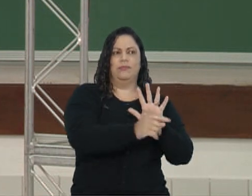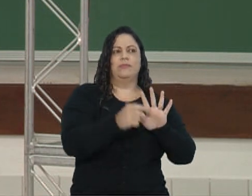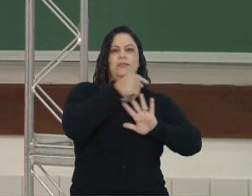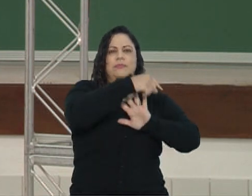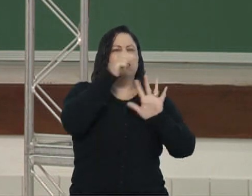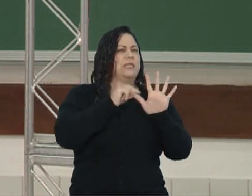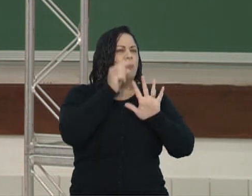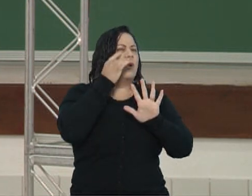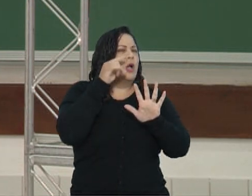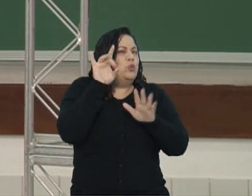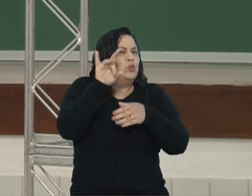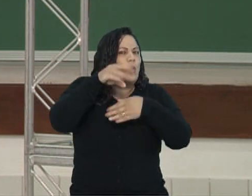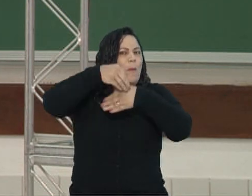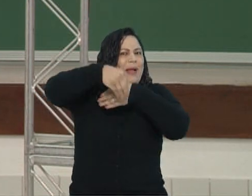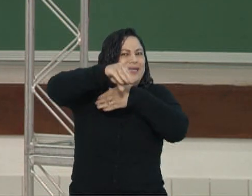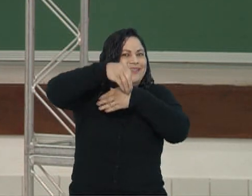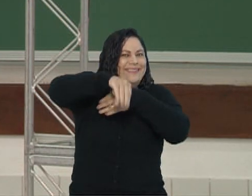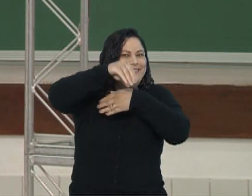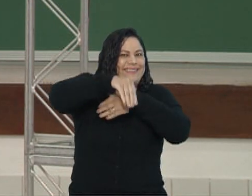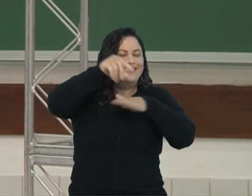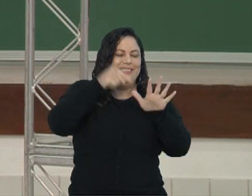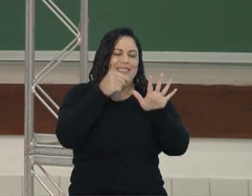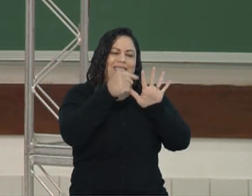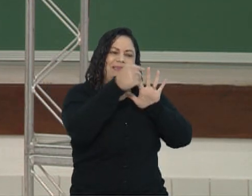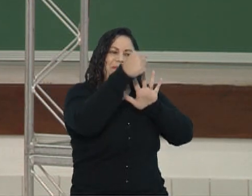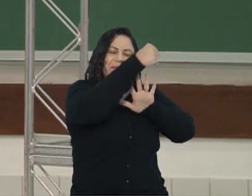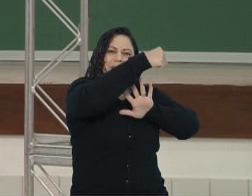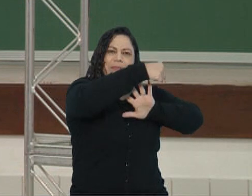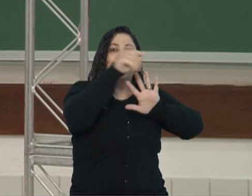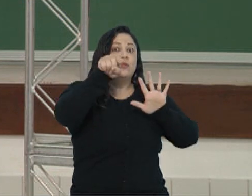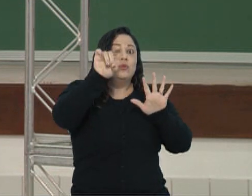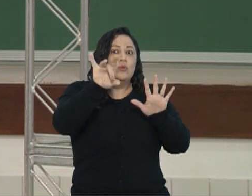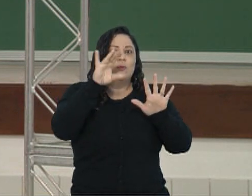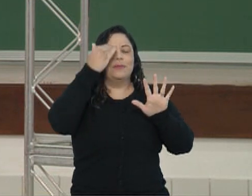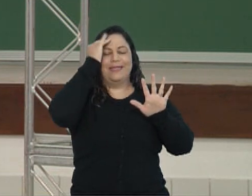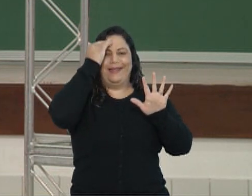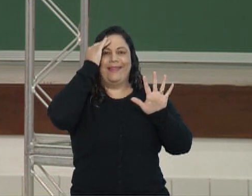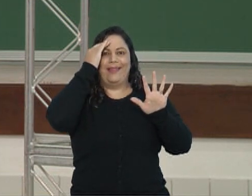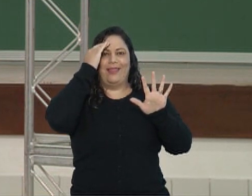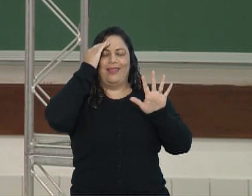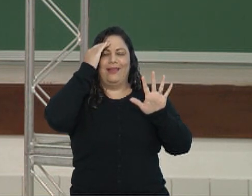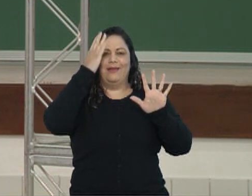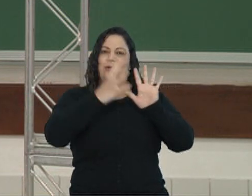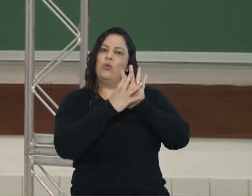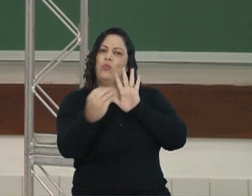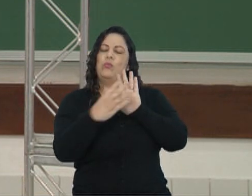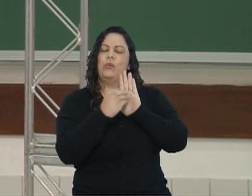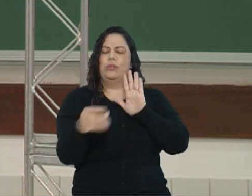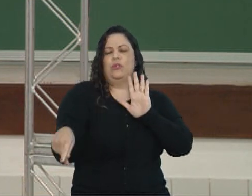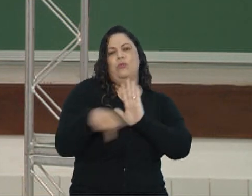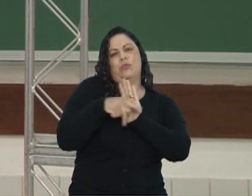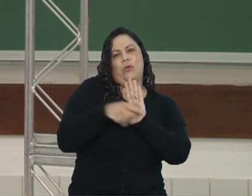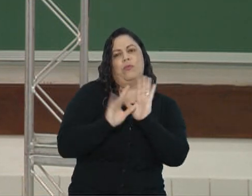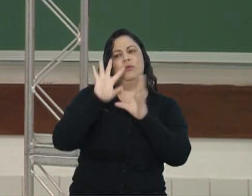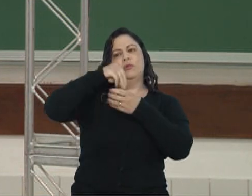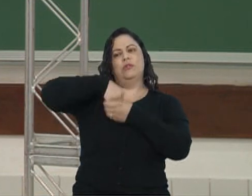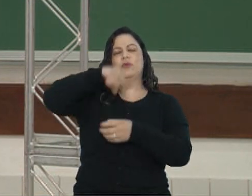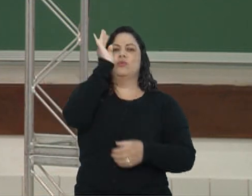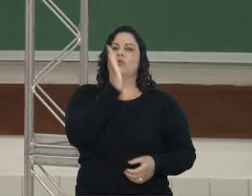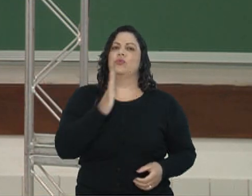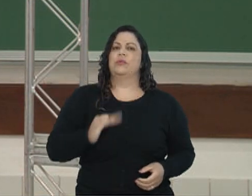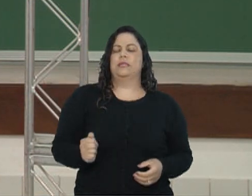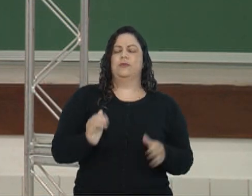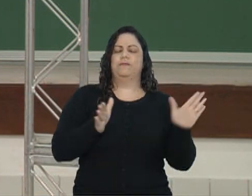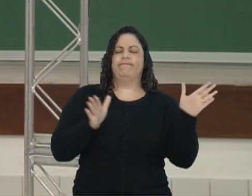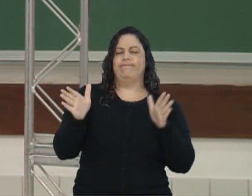um macetinho bacana, né, para vocês entenderem aí esse modelo autoritário brasileiro que durou 20 para 21